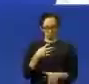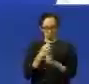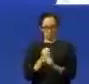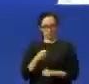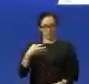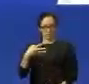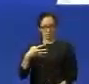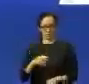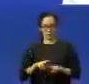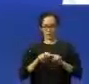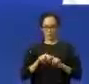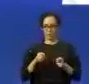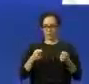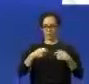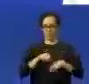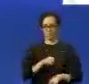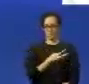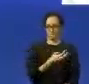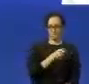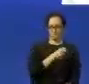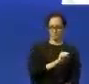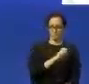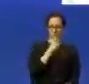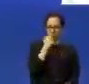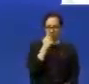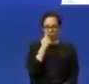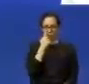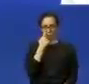Então, um lado do retângulo terá que ter 38 e o outro